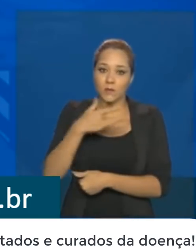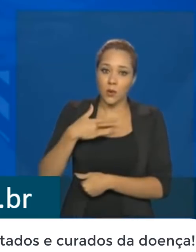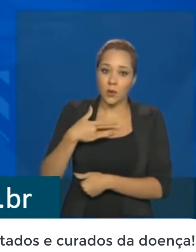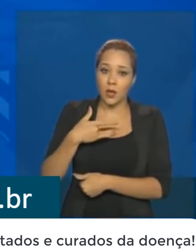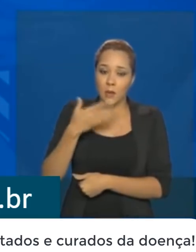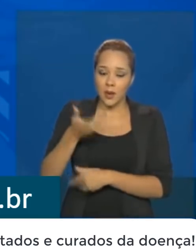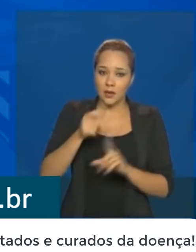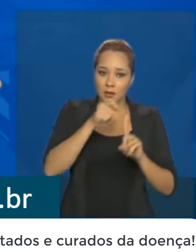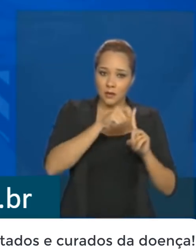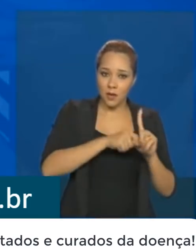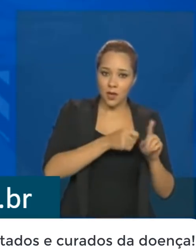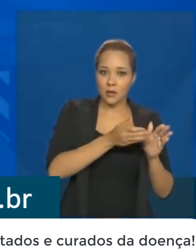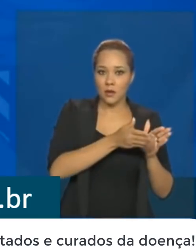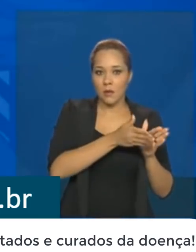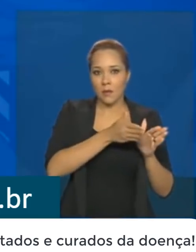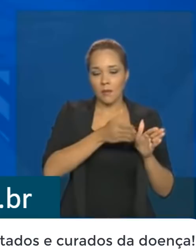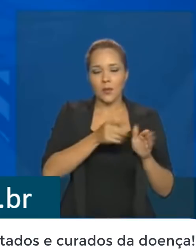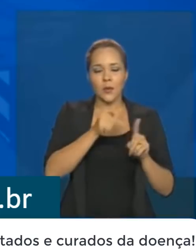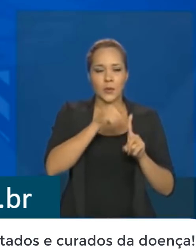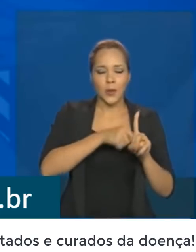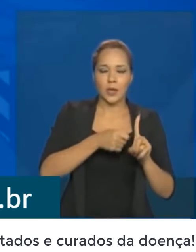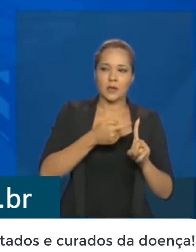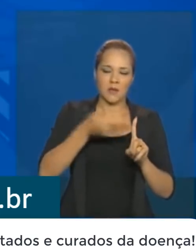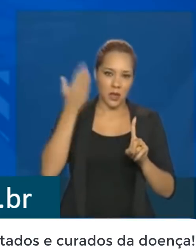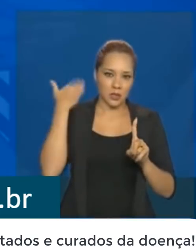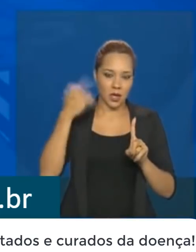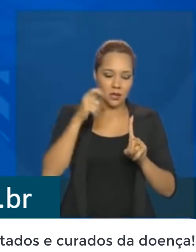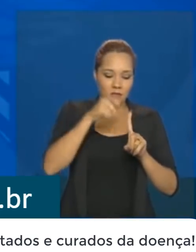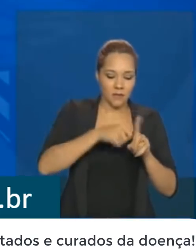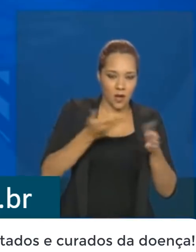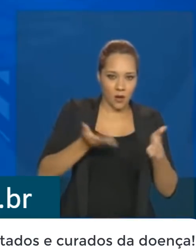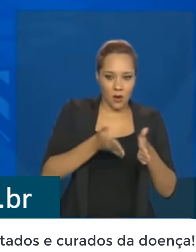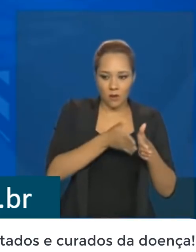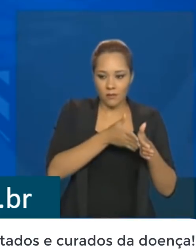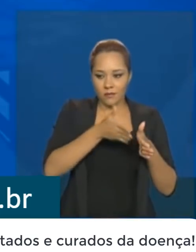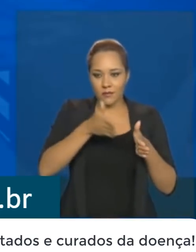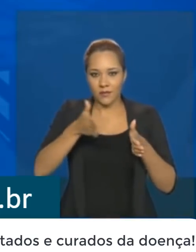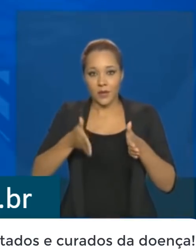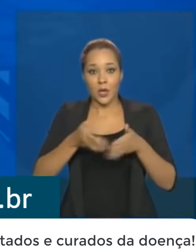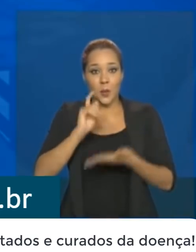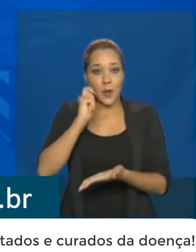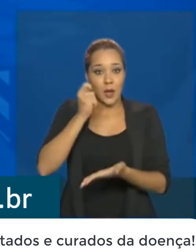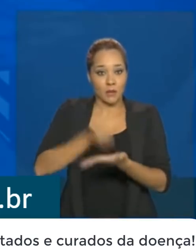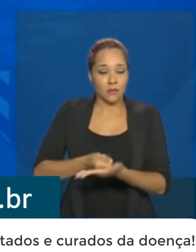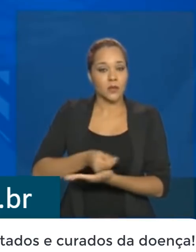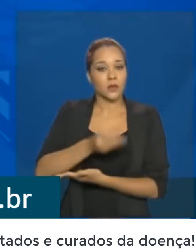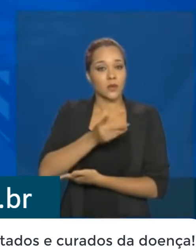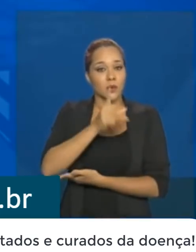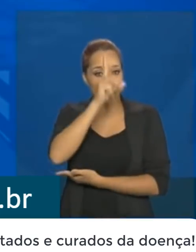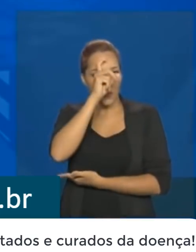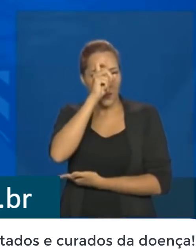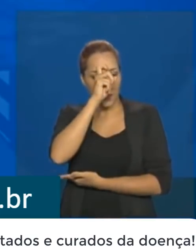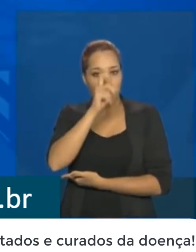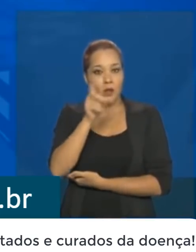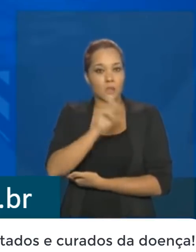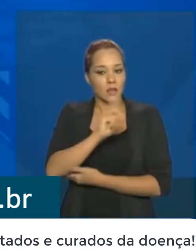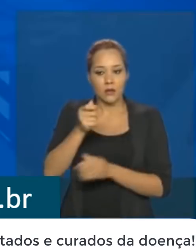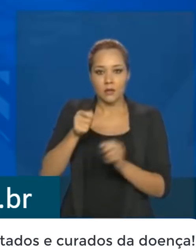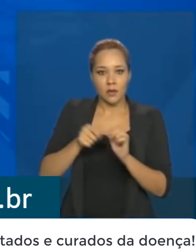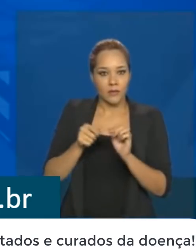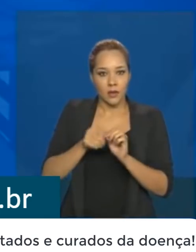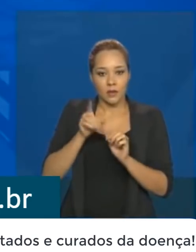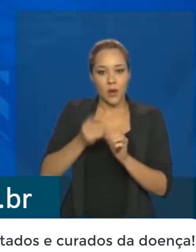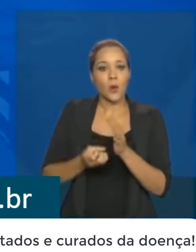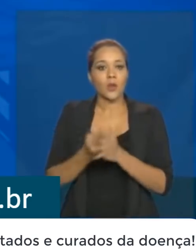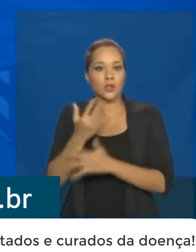que nesses meses, para esse mês que passou e para os próximos meses, que o pagamento dos hospitais não seja feito pela produção de